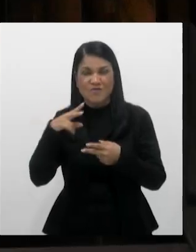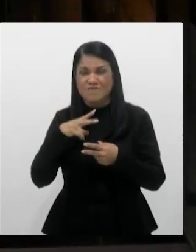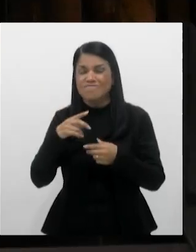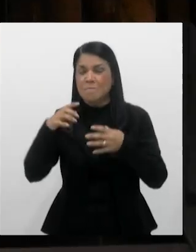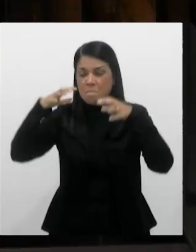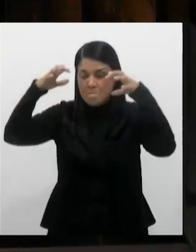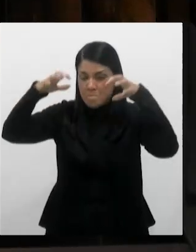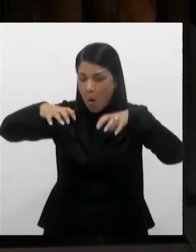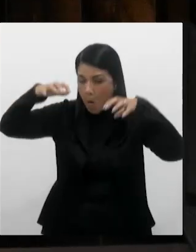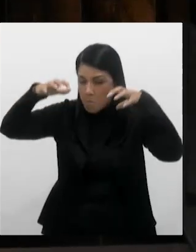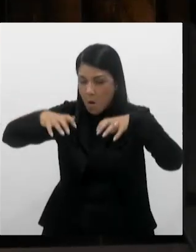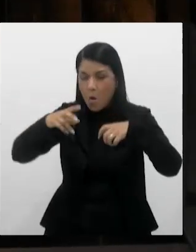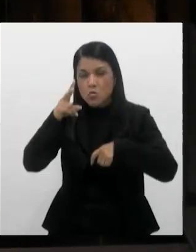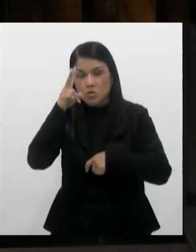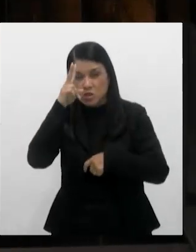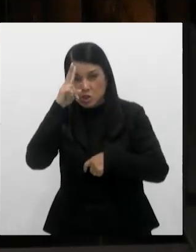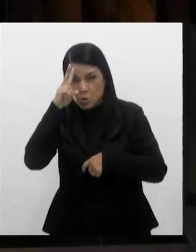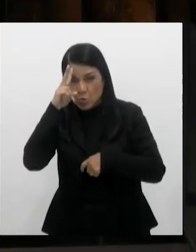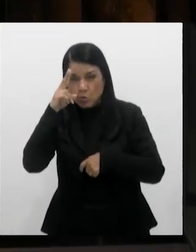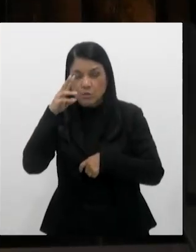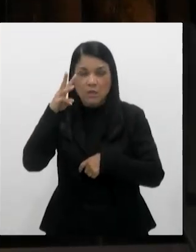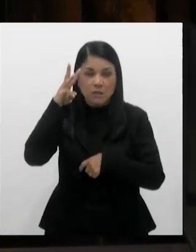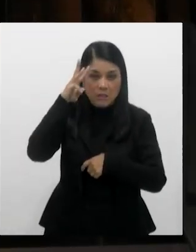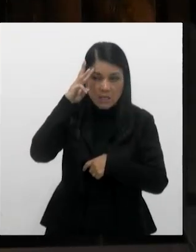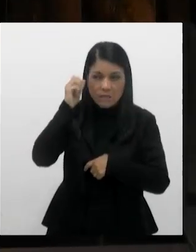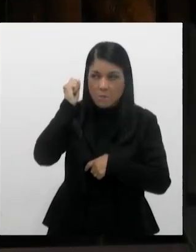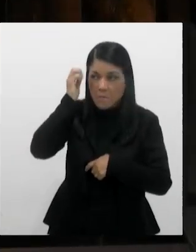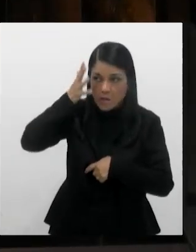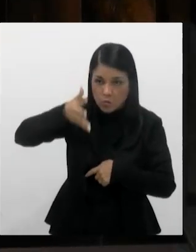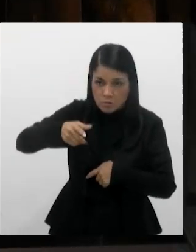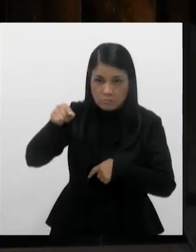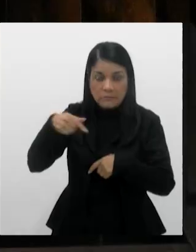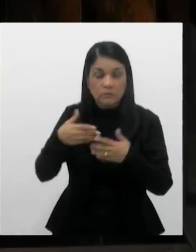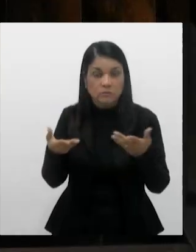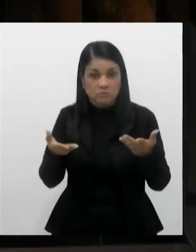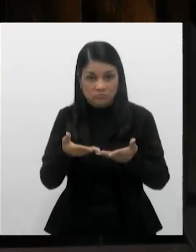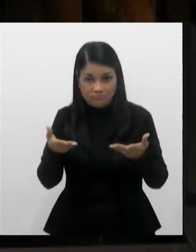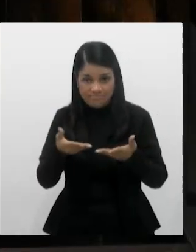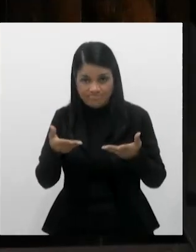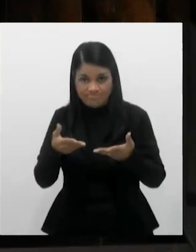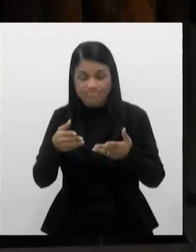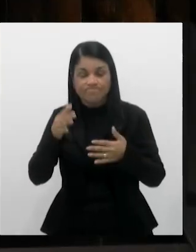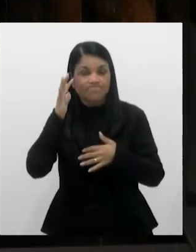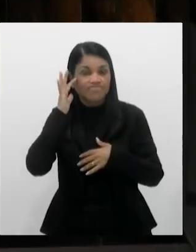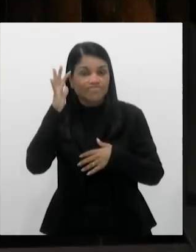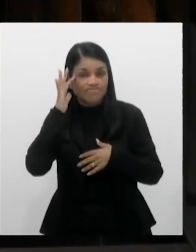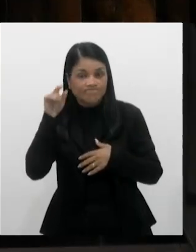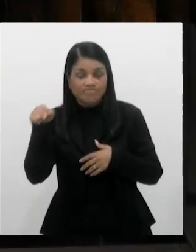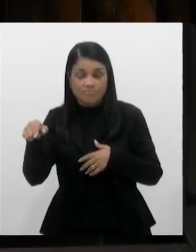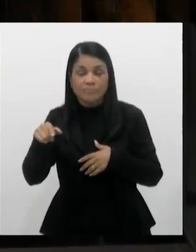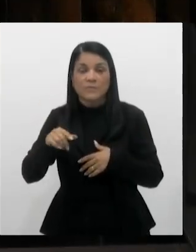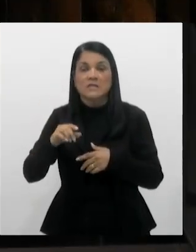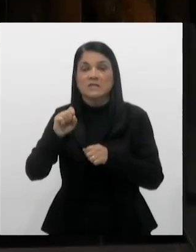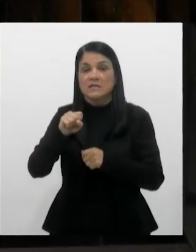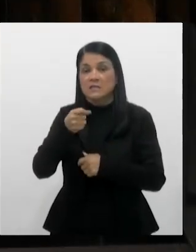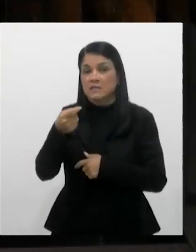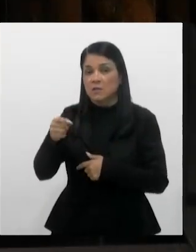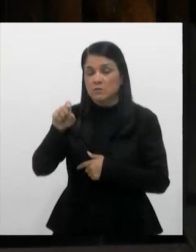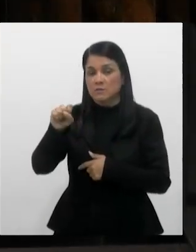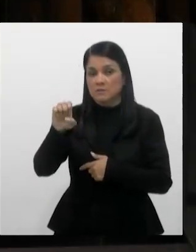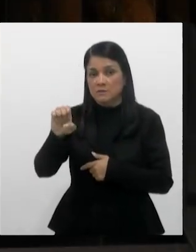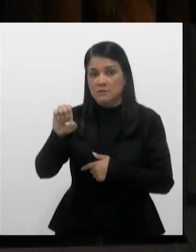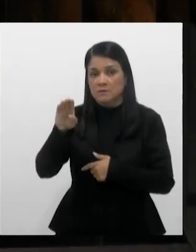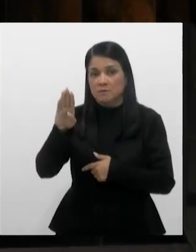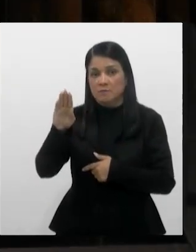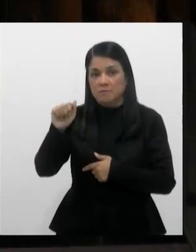terça-feira. Para o senhor ter ideia, hoje no município de São Sebastião do Alto, por exemplo, os moradores